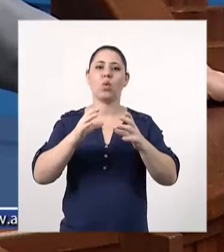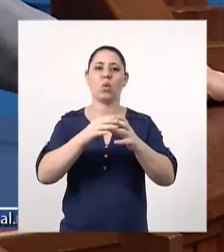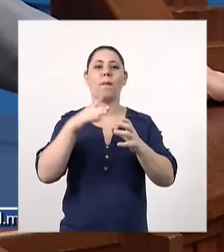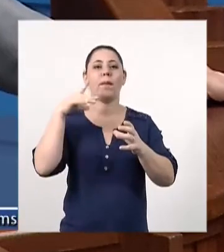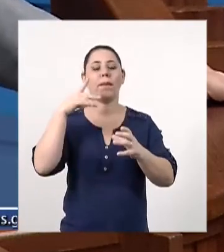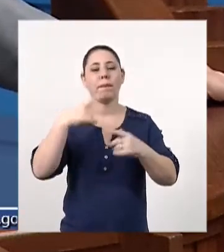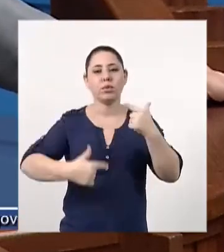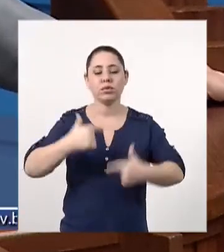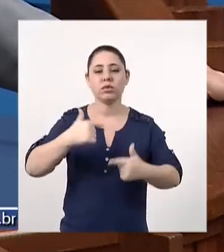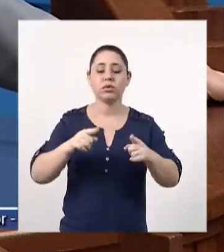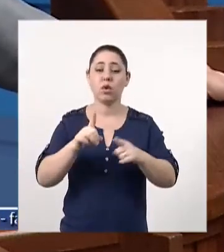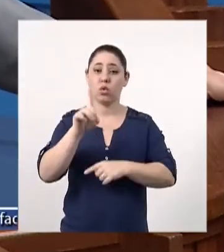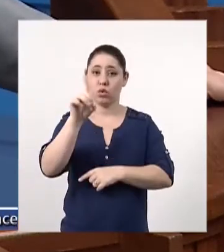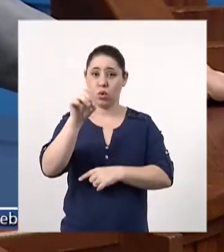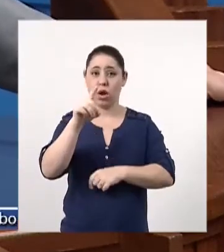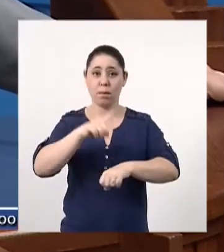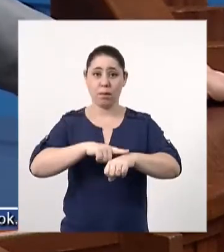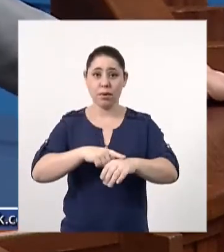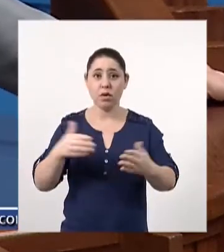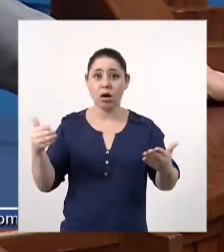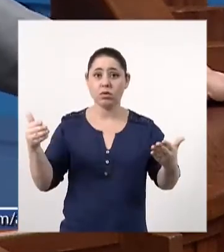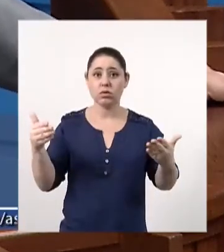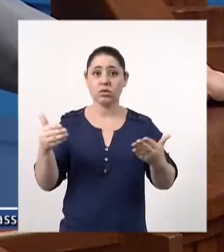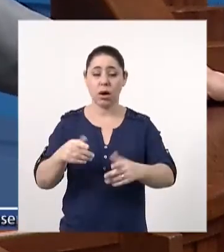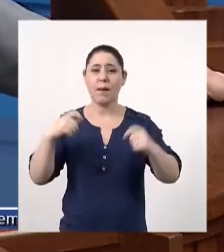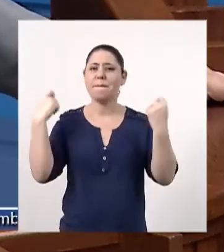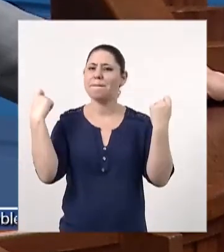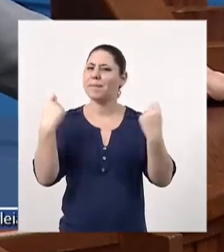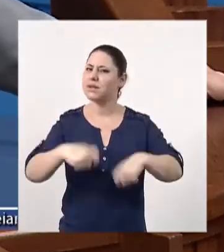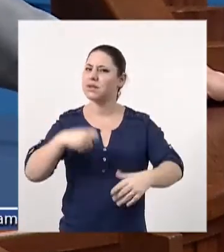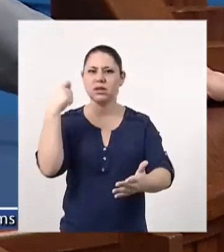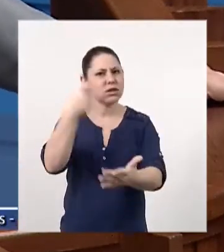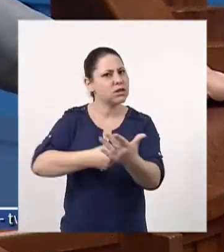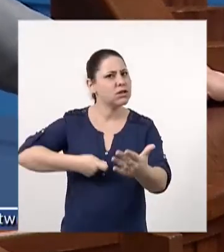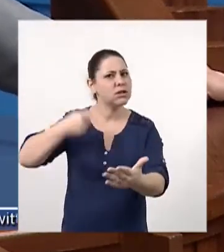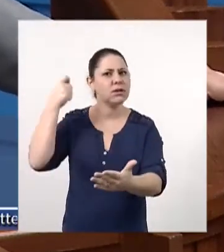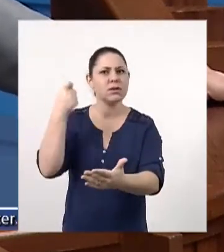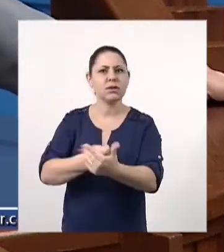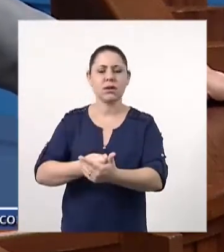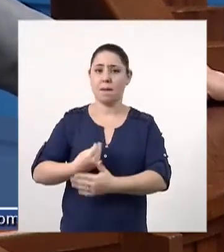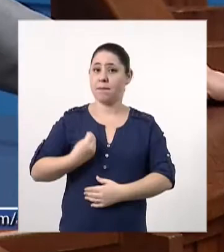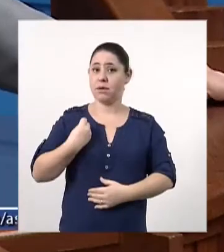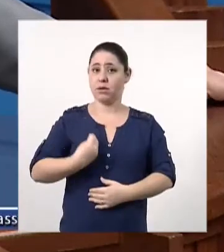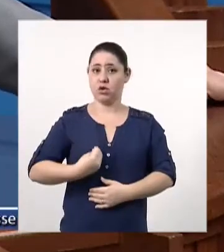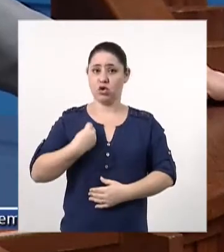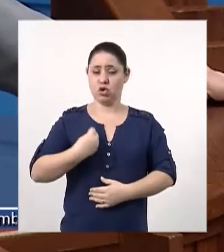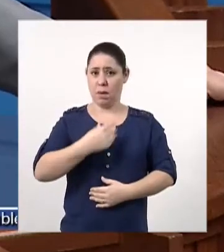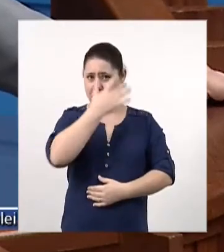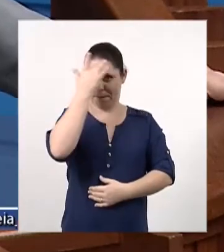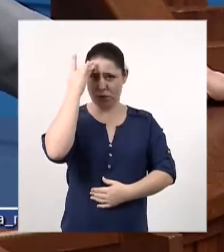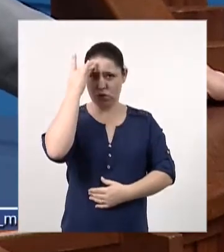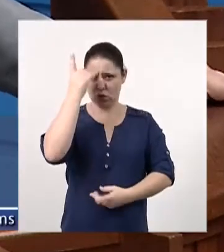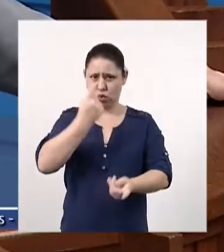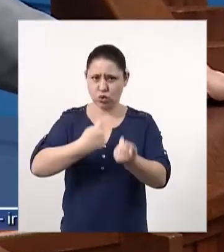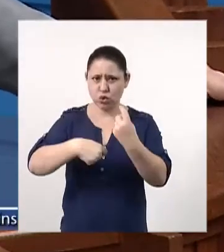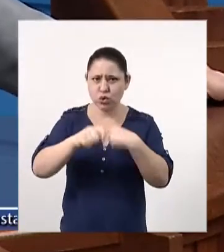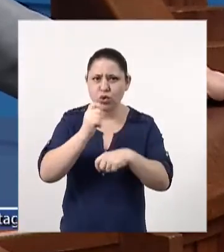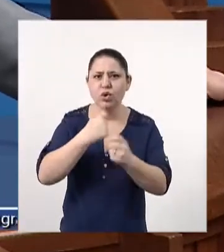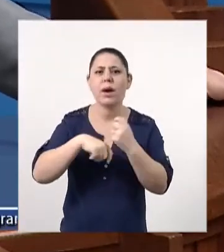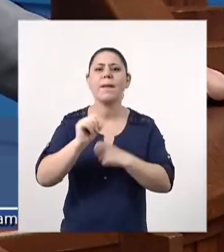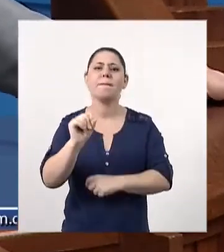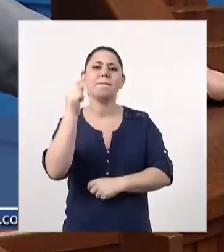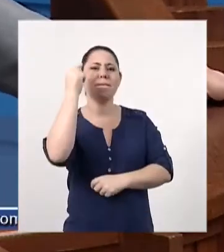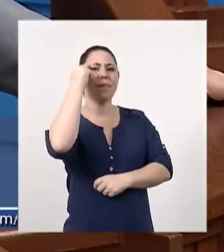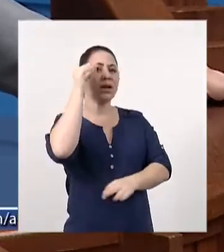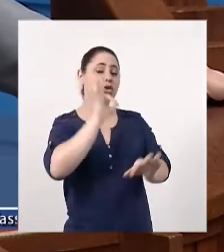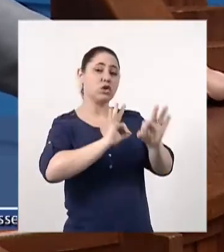políticas, Dourados, nesse momento, exige a presença de um gestor, de alguém que pense,